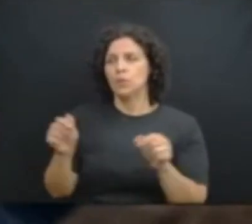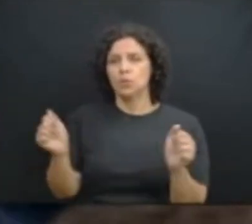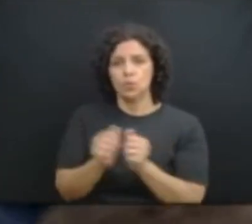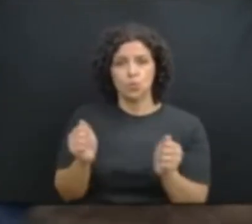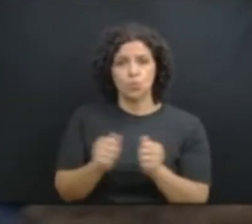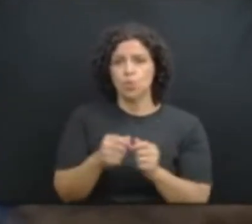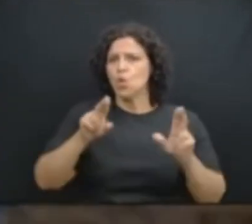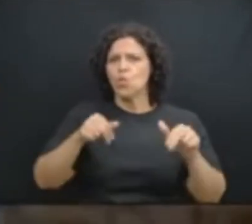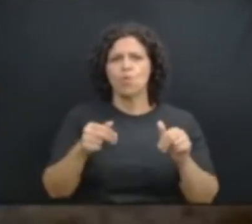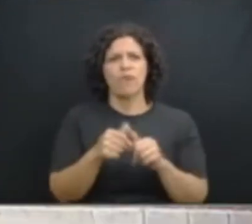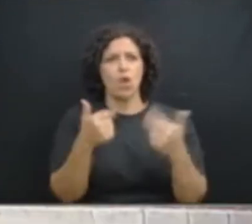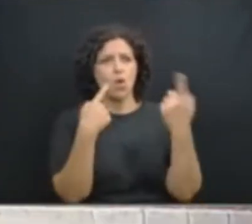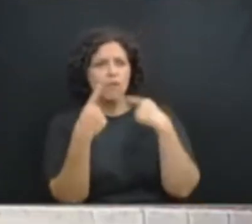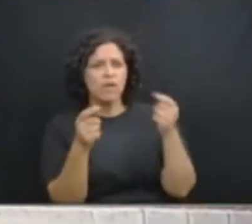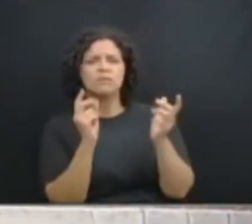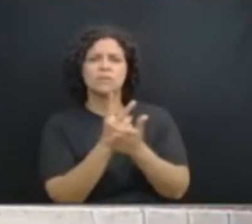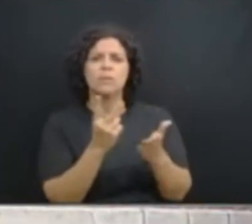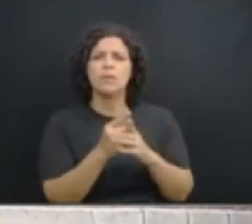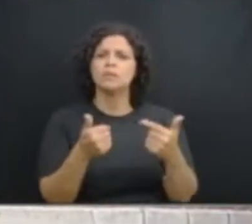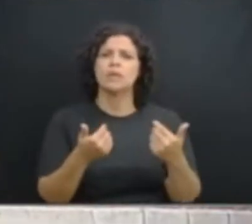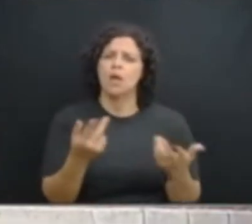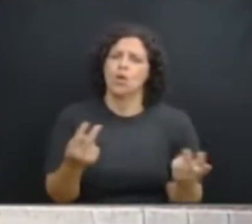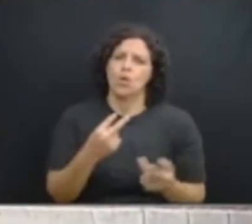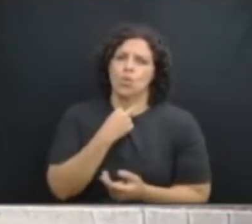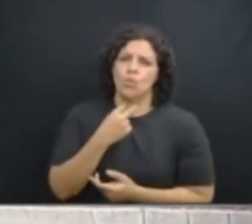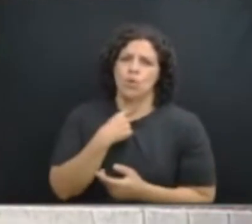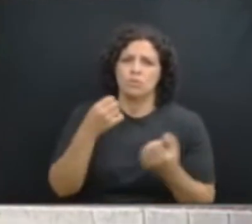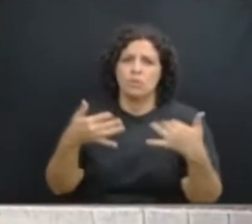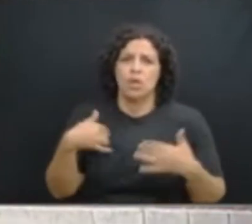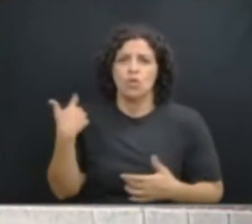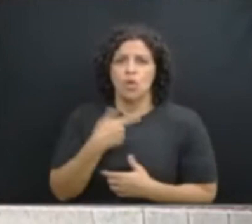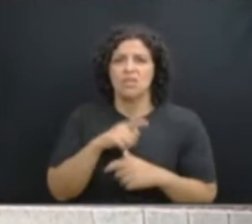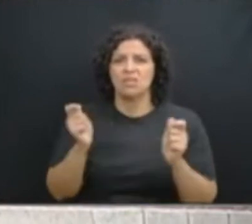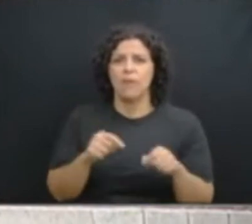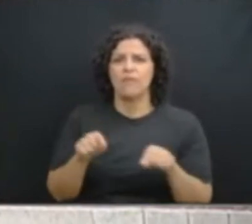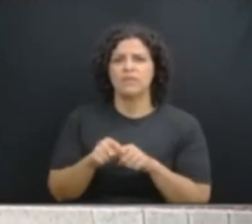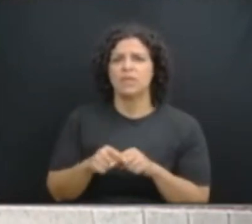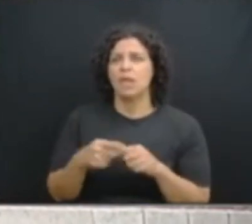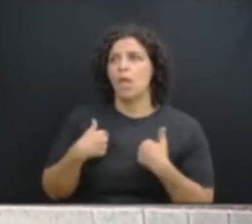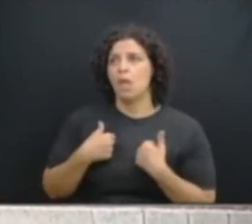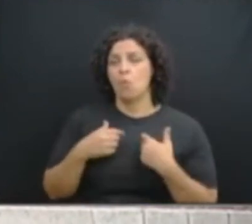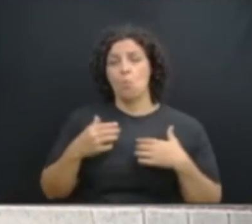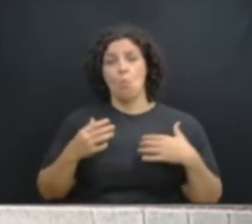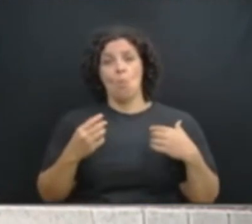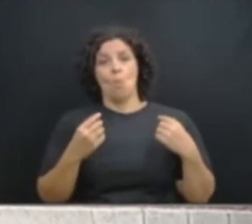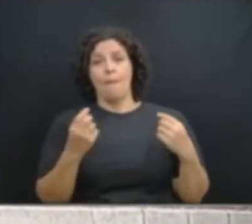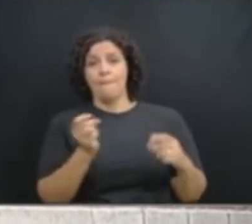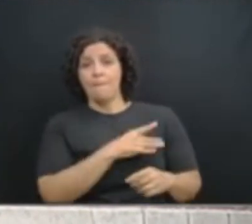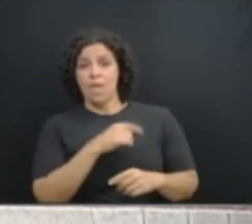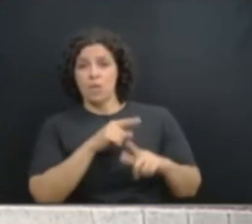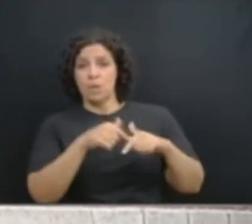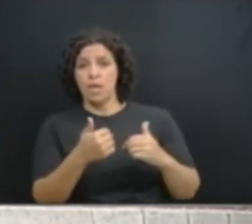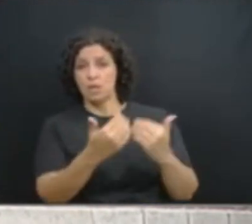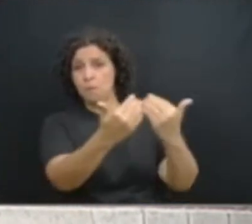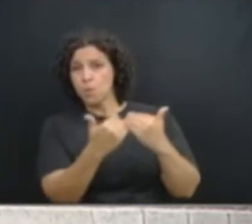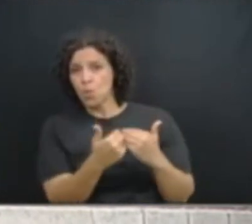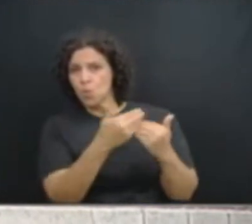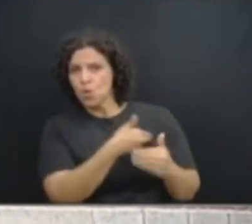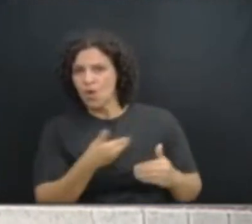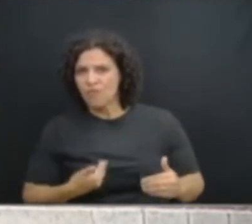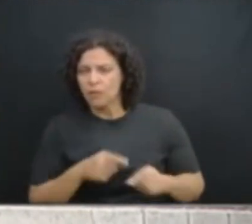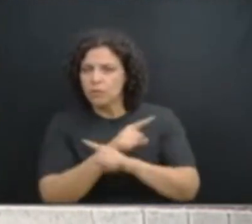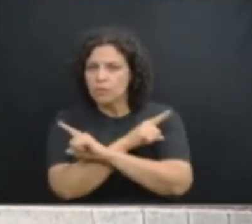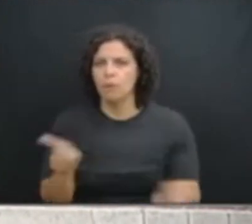me recusei a conversar. Só que eu não posso dizer que a gente vai se intimidar com a ameaça do governo, do Estado.